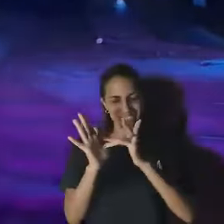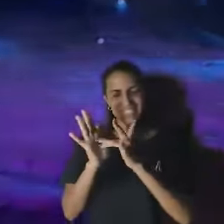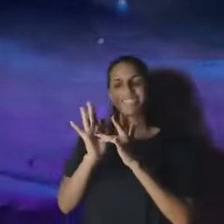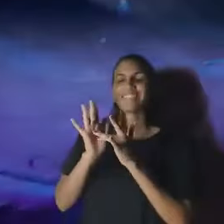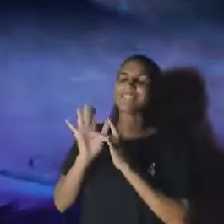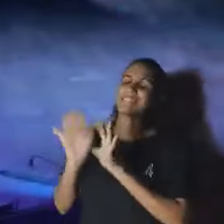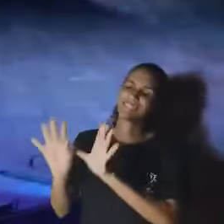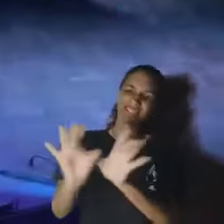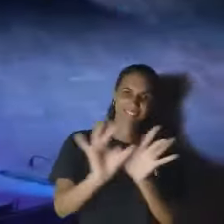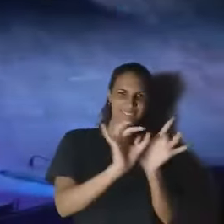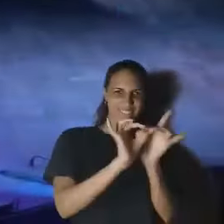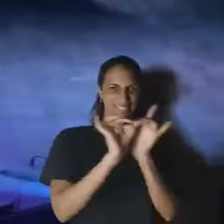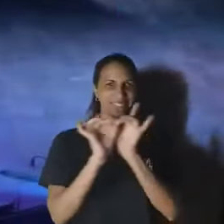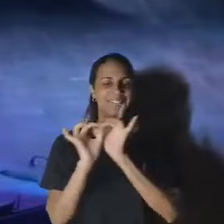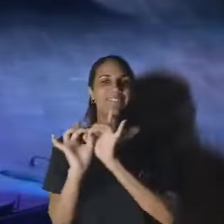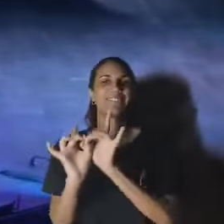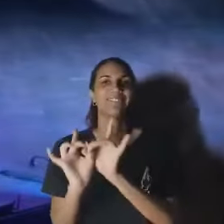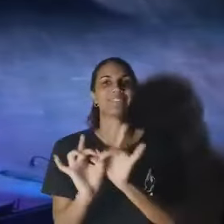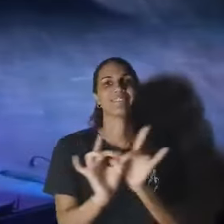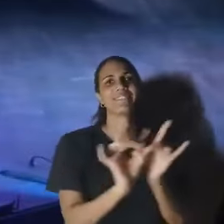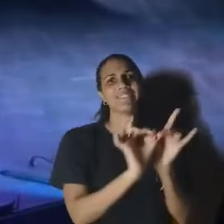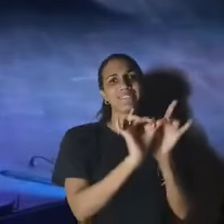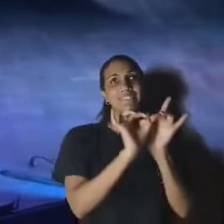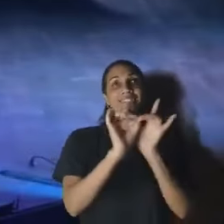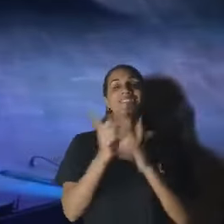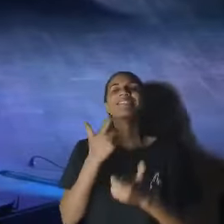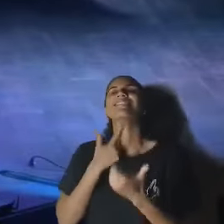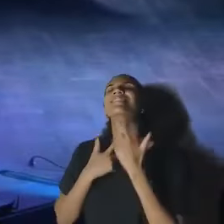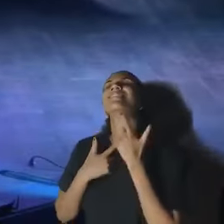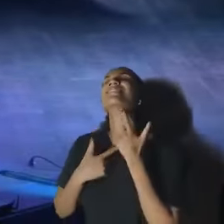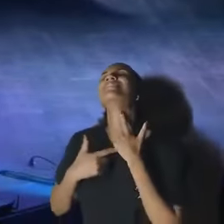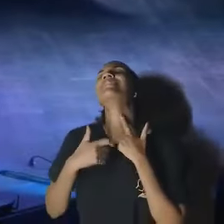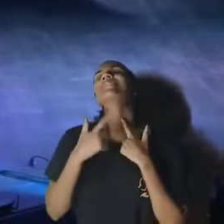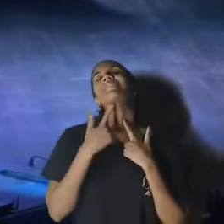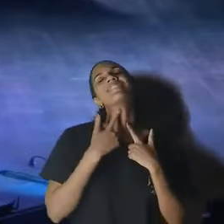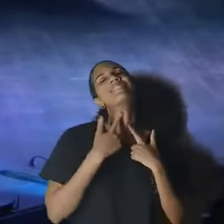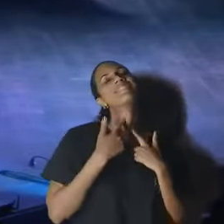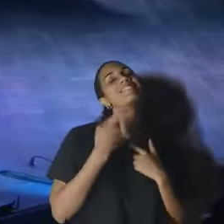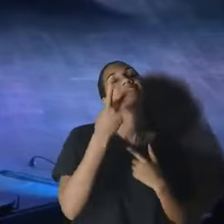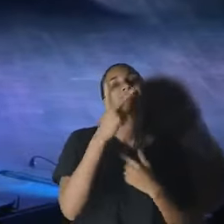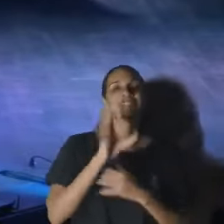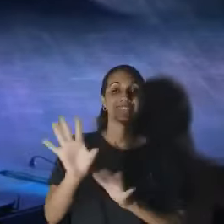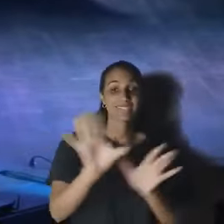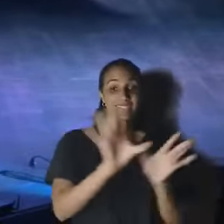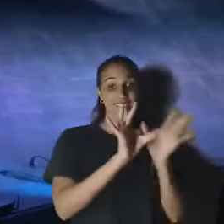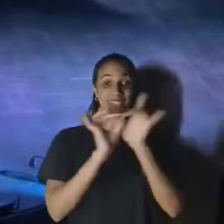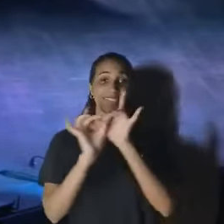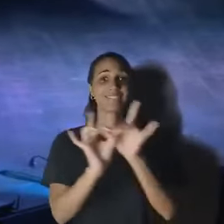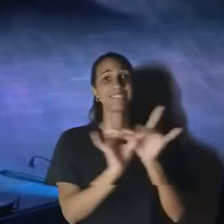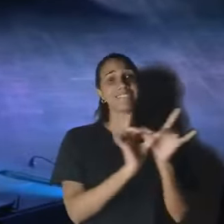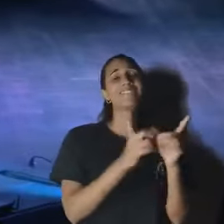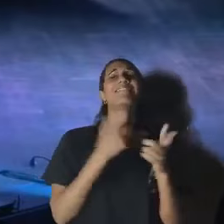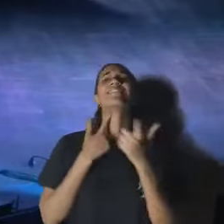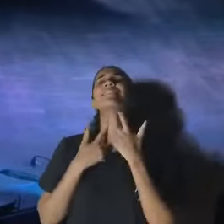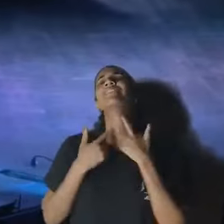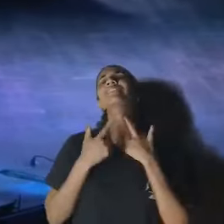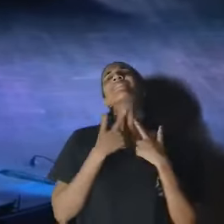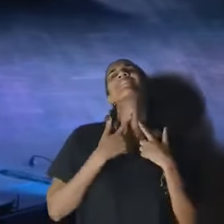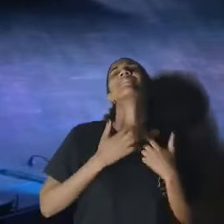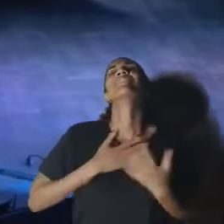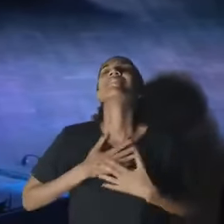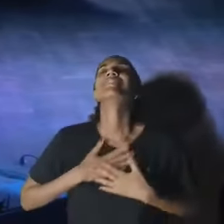Jesus, tua presença é o que eu mais quero. Jesus, tua presença é o